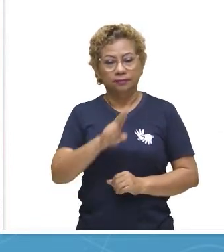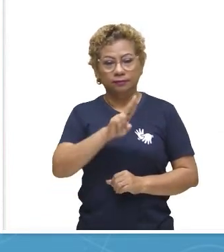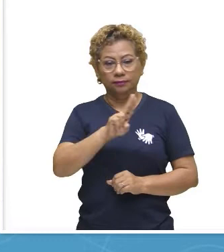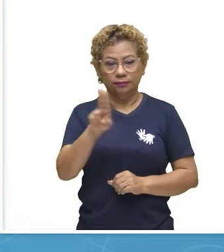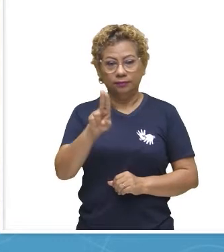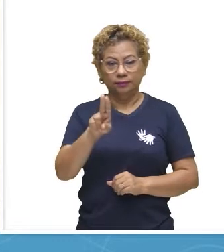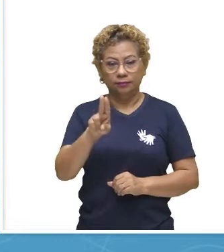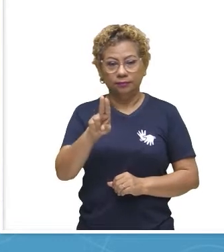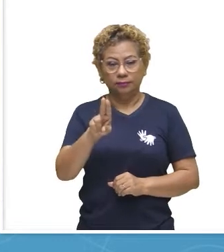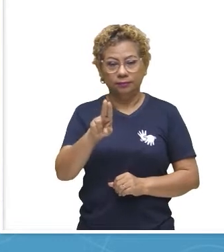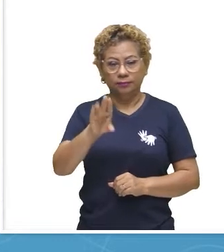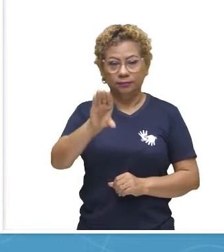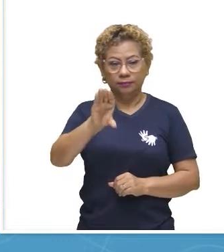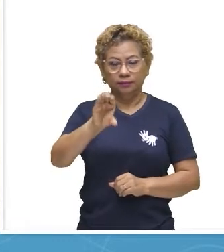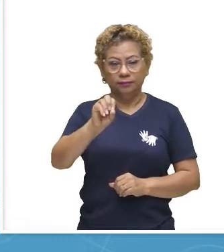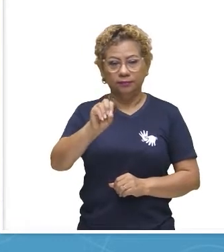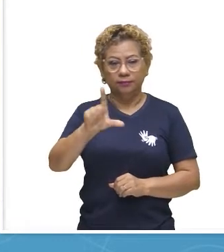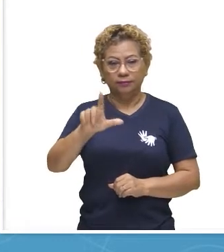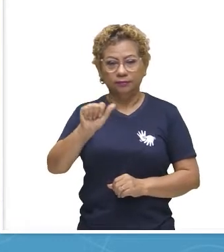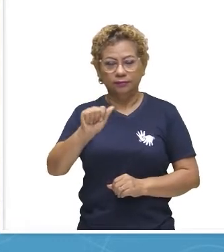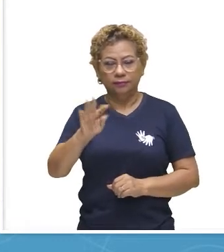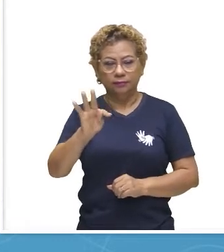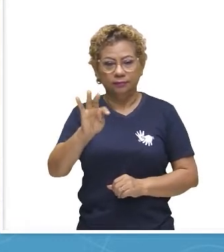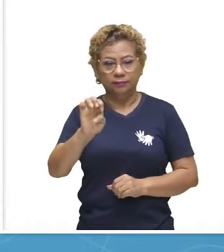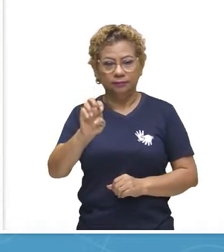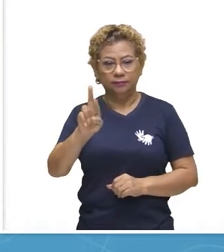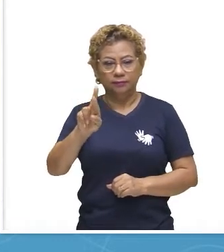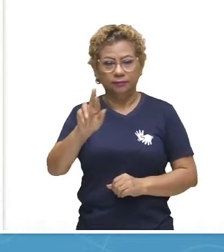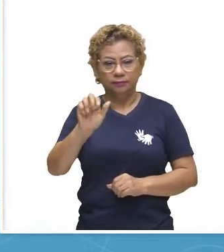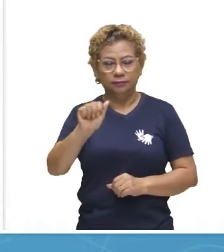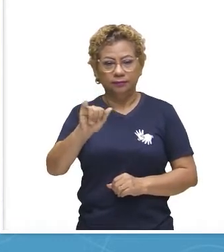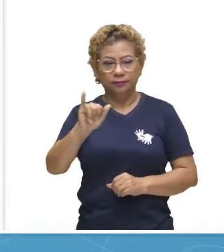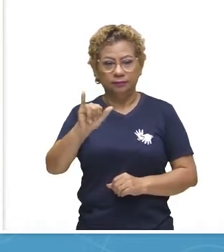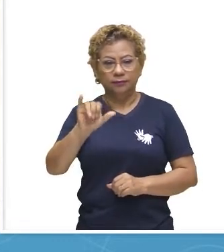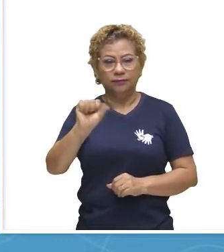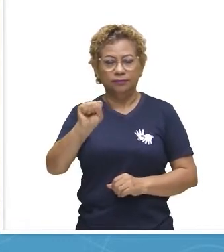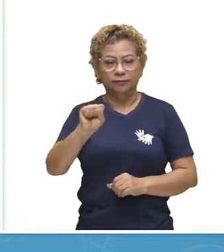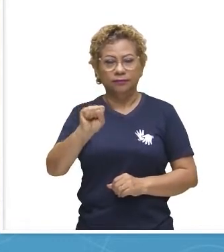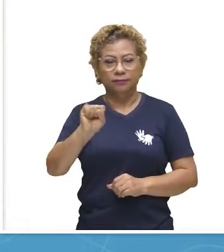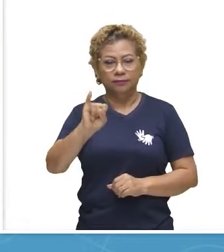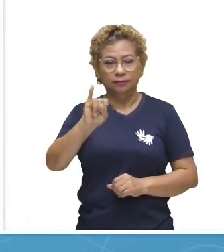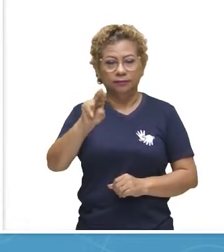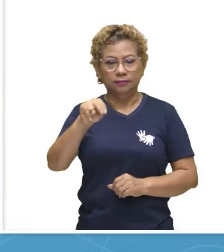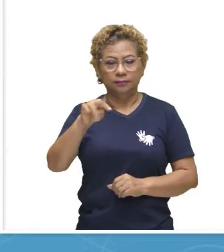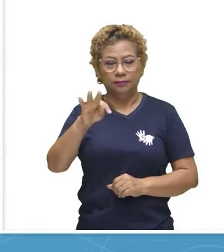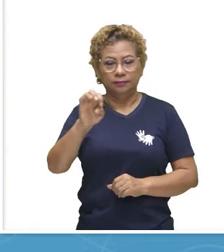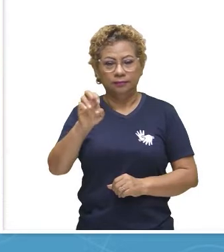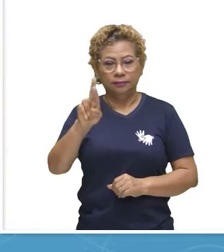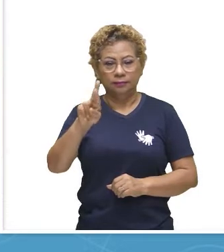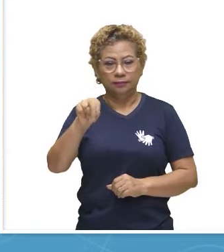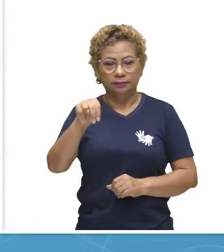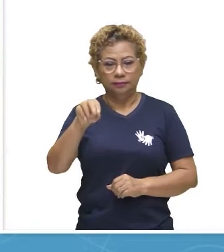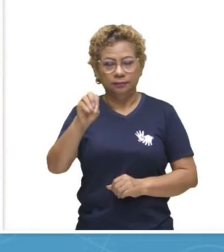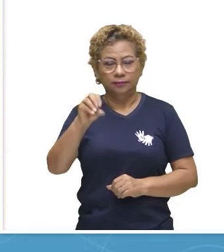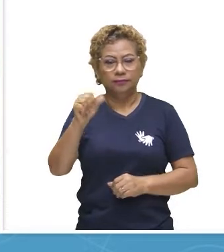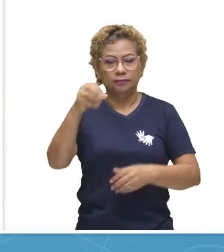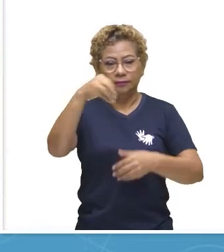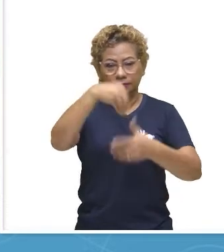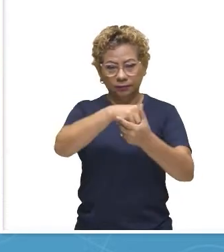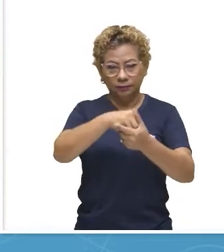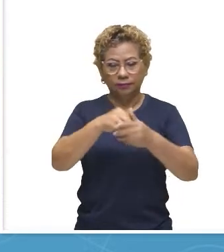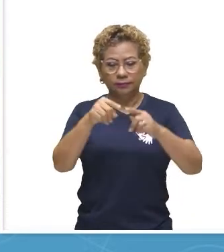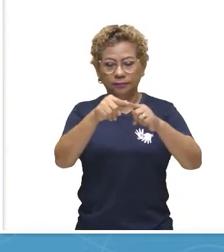colaterais internos, né? Porque eles estão entre as duas retas paralelas, e eles vão